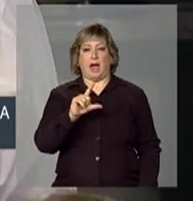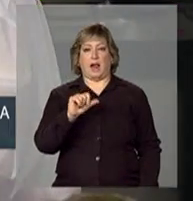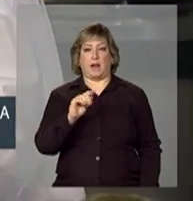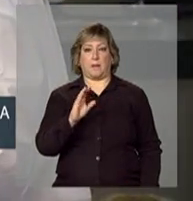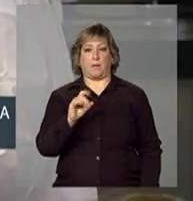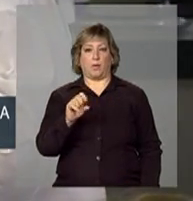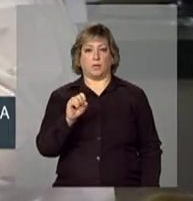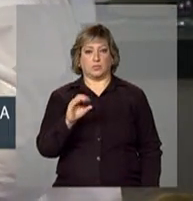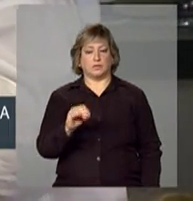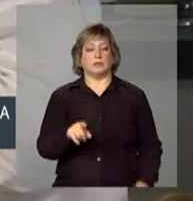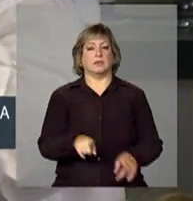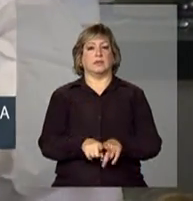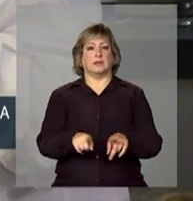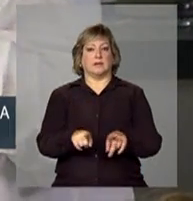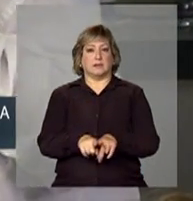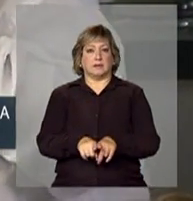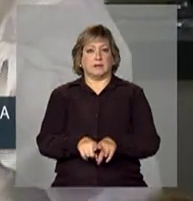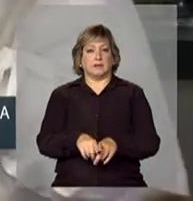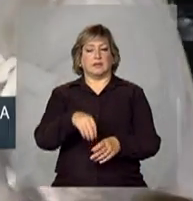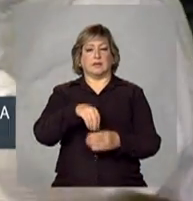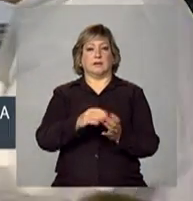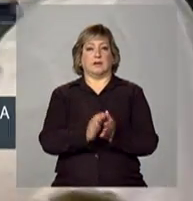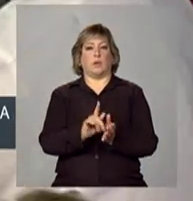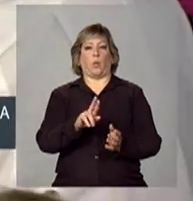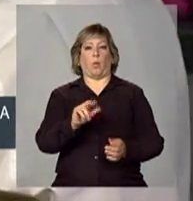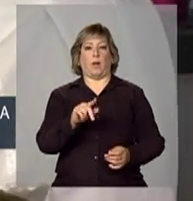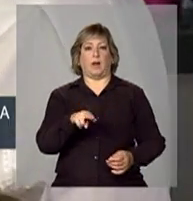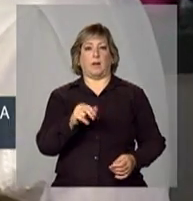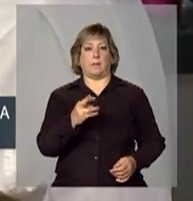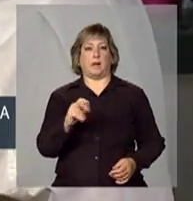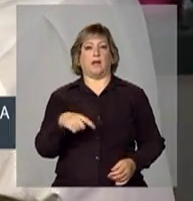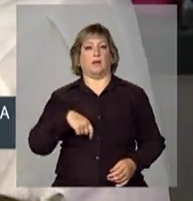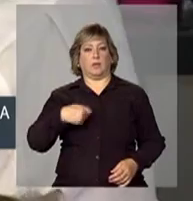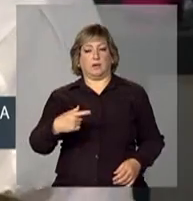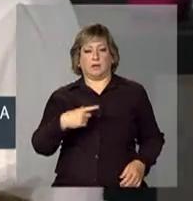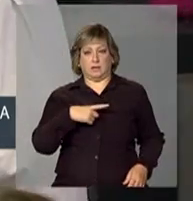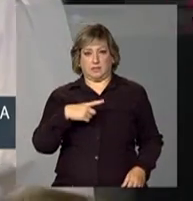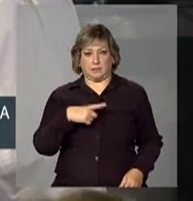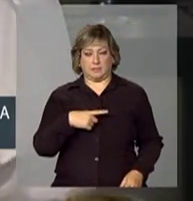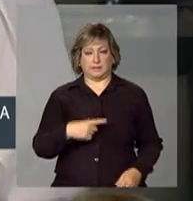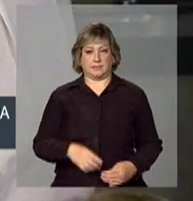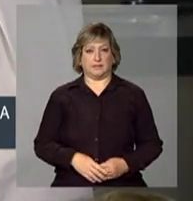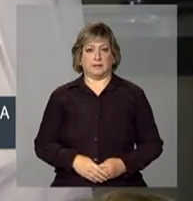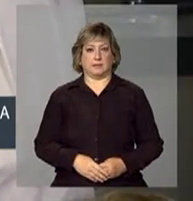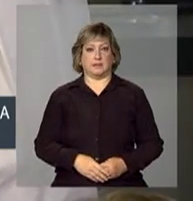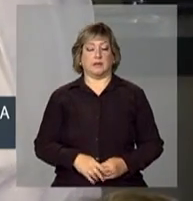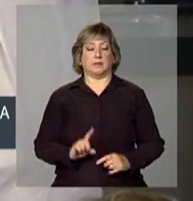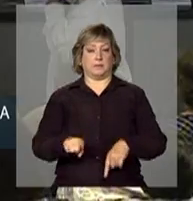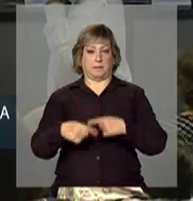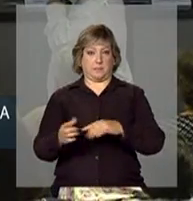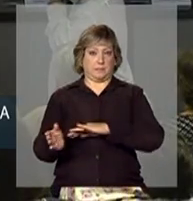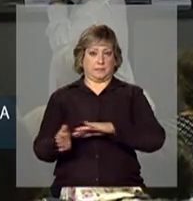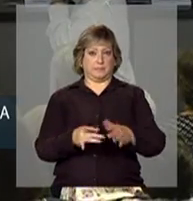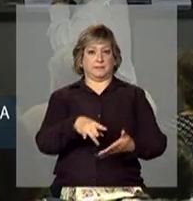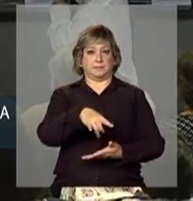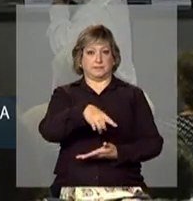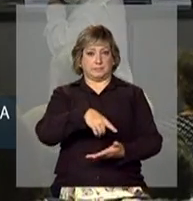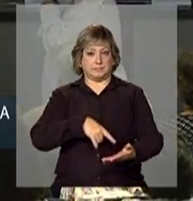seguida, na dissidência da Guanabara, que vai dar origem ao MR-8. Bom, próximo